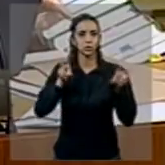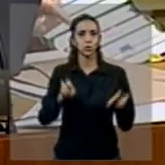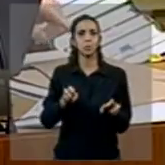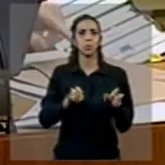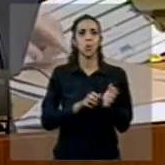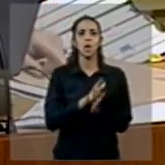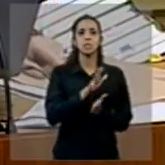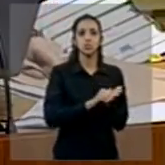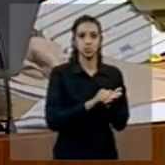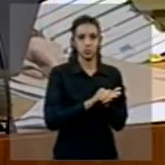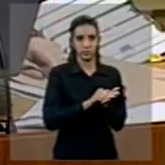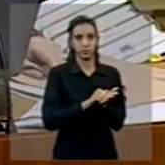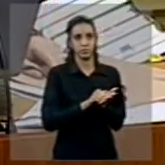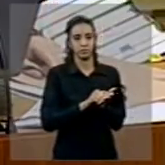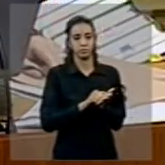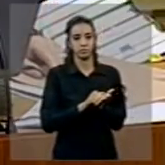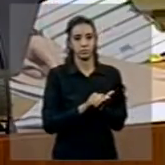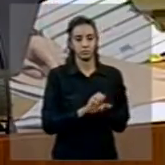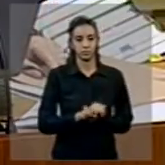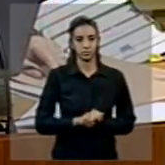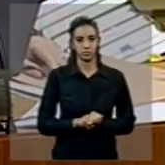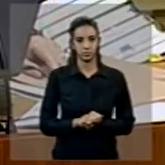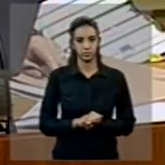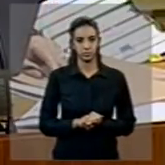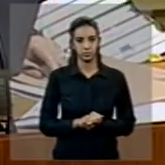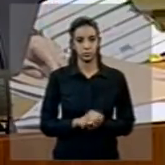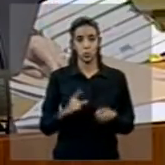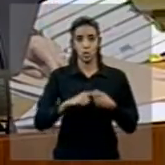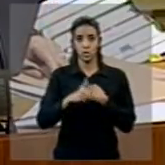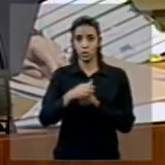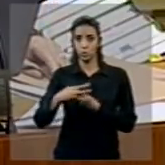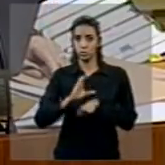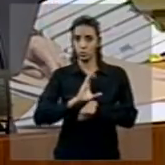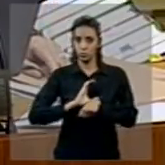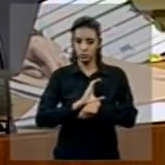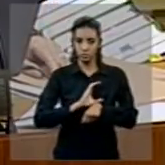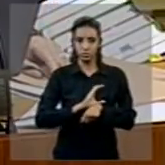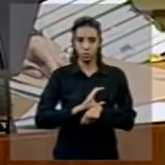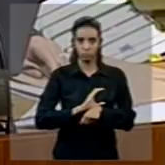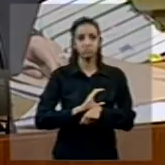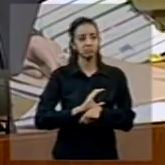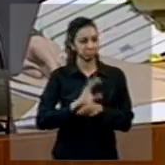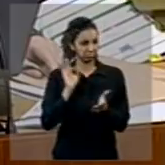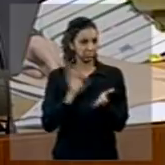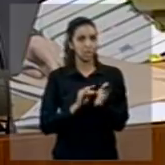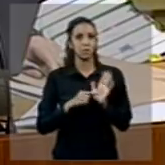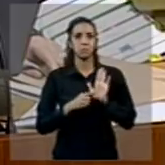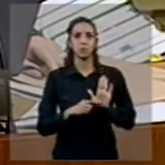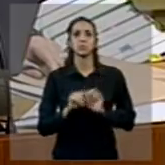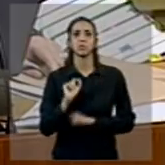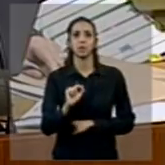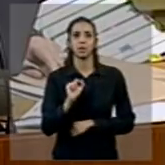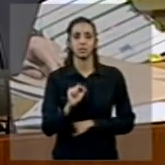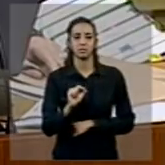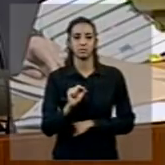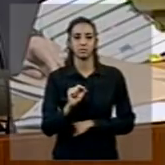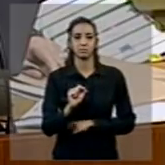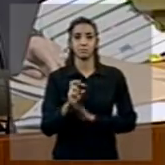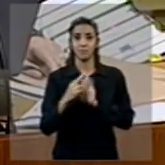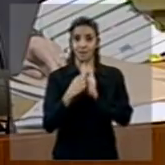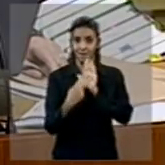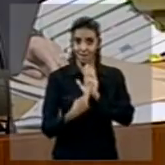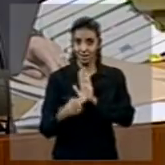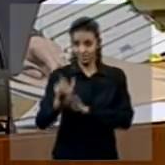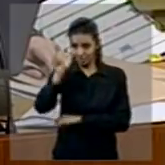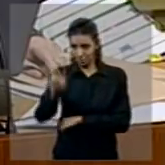alistamento. E o artigo 14 da Constituição, de fato, diz que a condição para que o